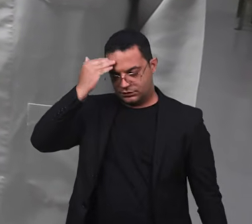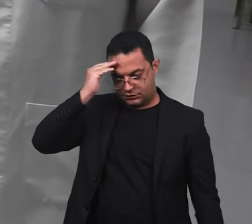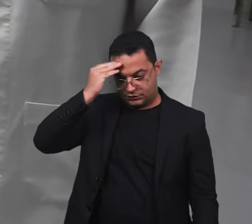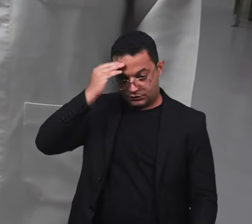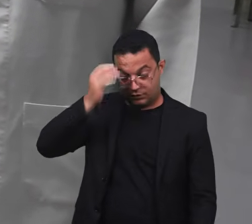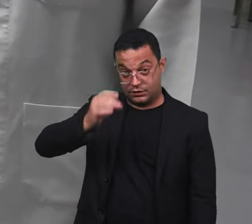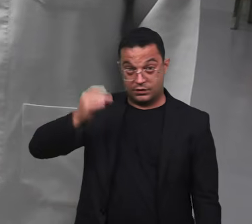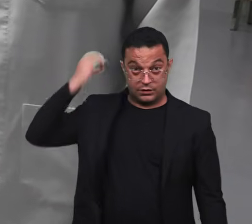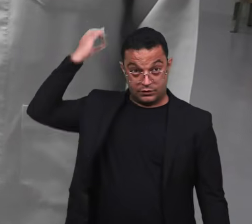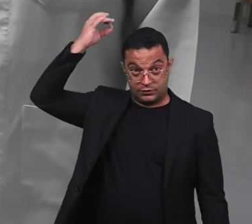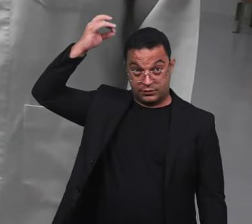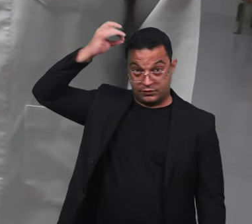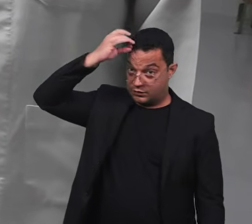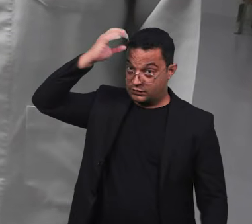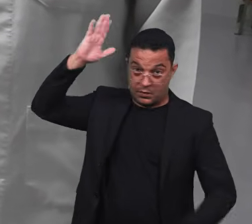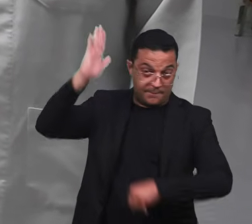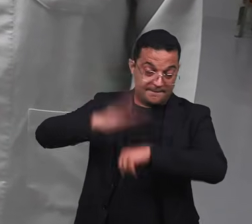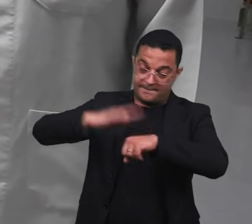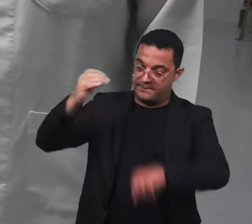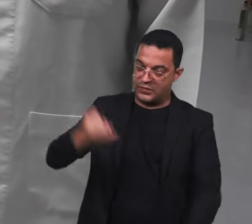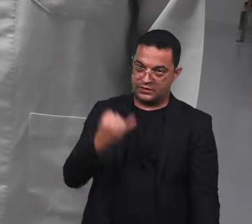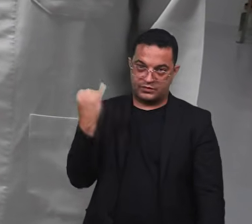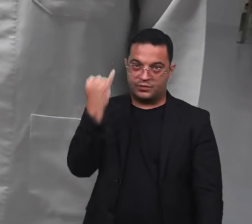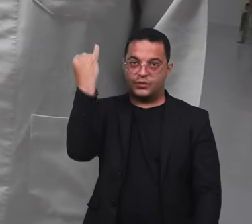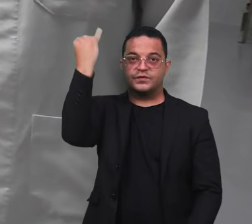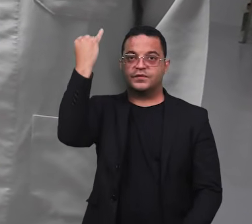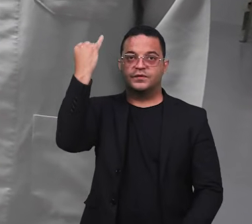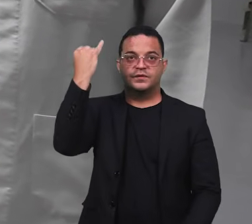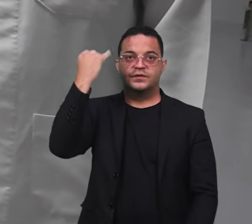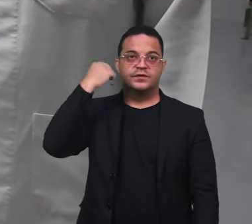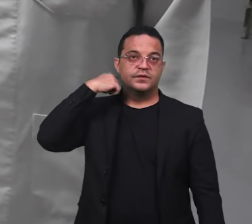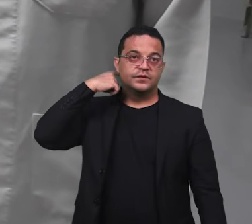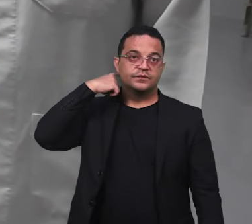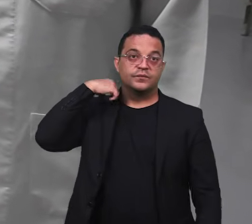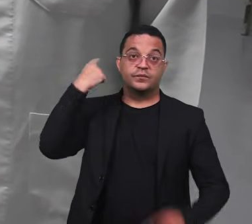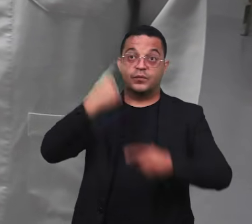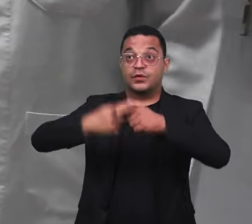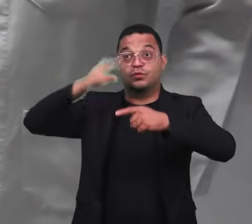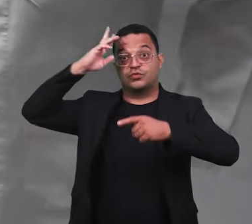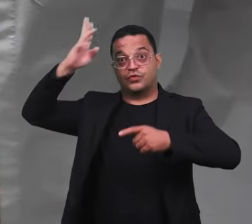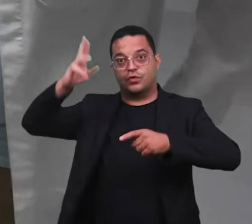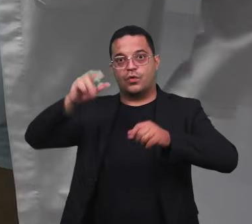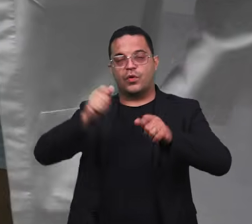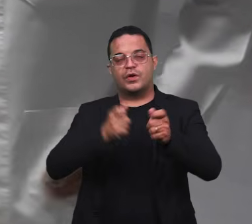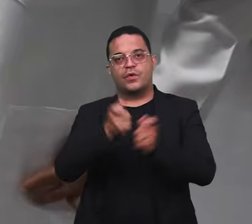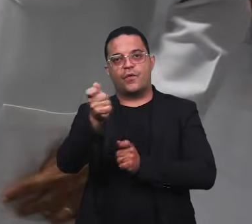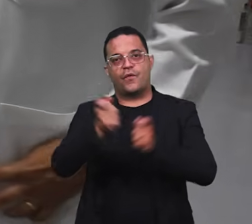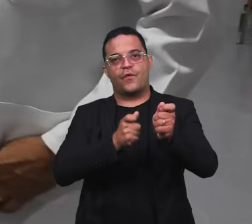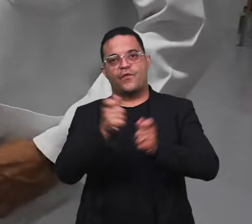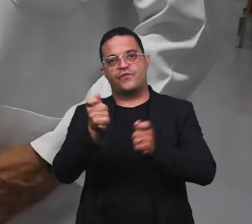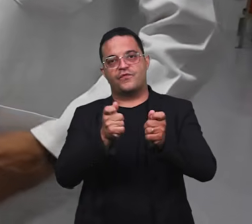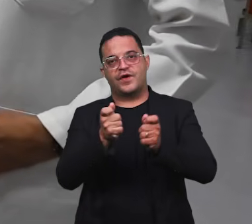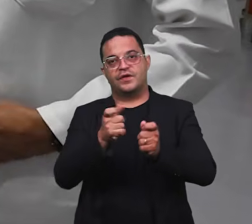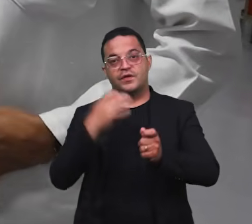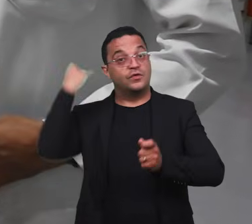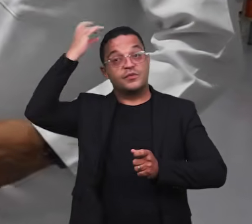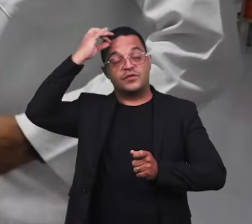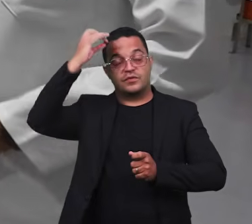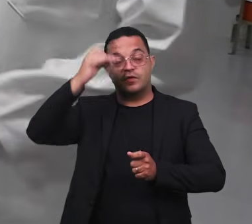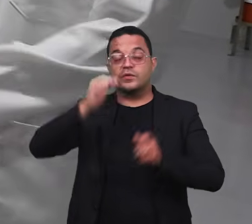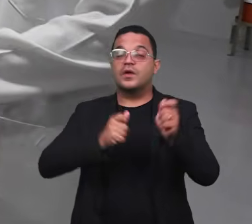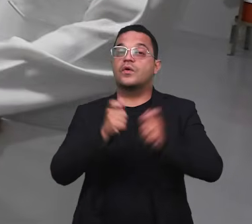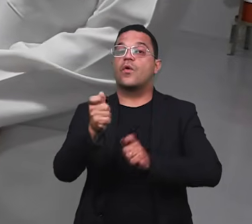espiritual, ele está acima de todas as coisas. O espiritual sempre governou e sempre vai governar o material. Temos